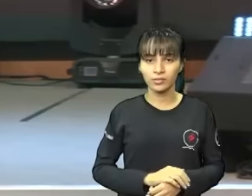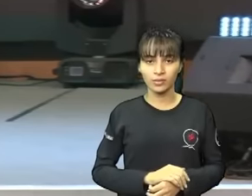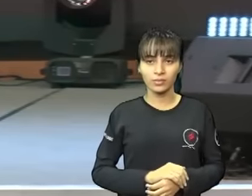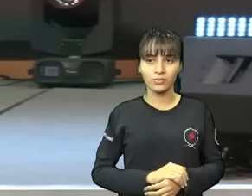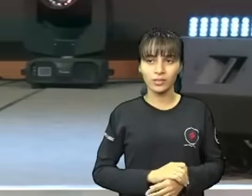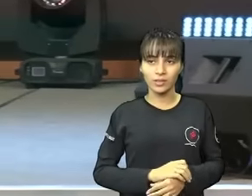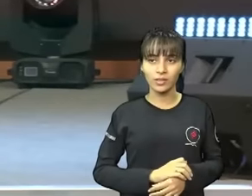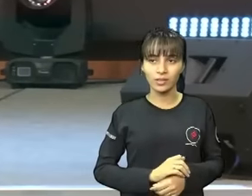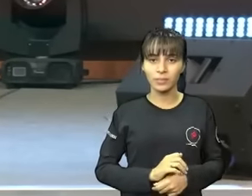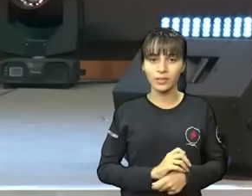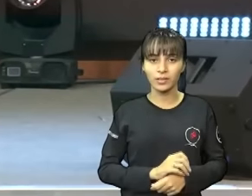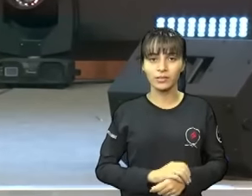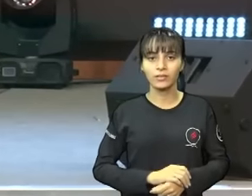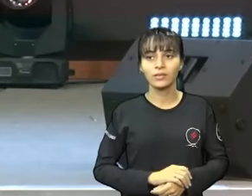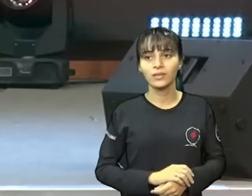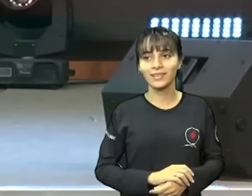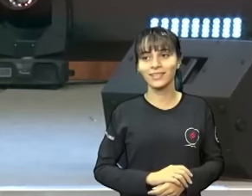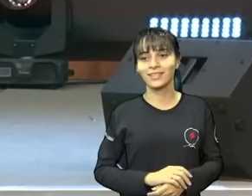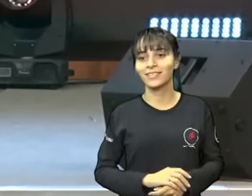decide é você